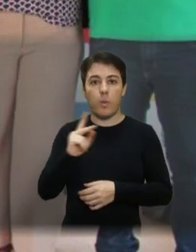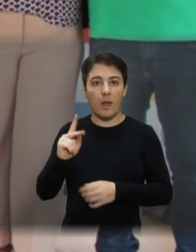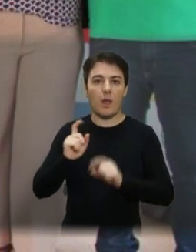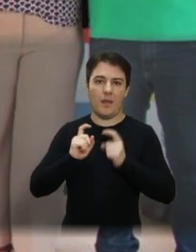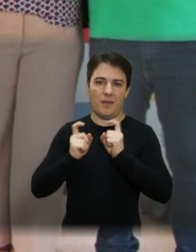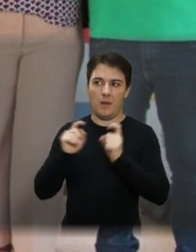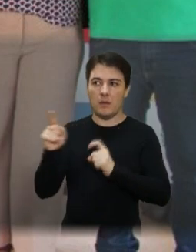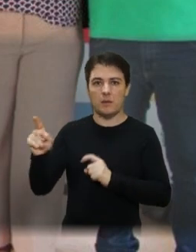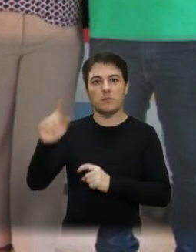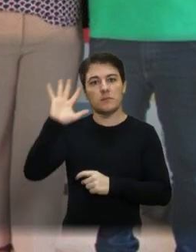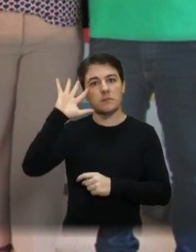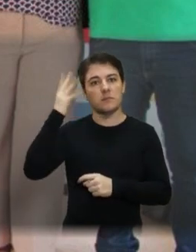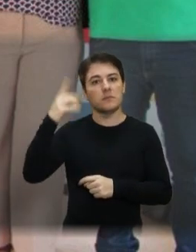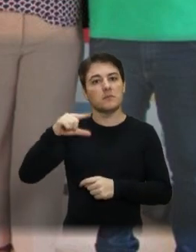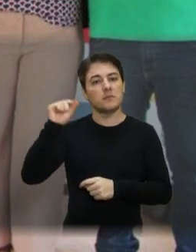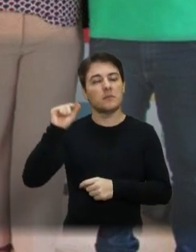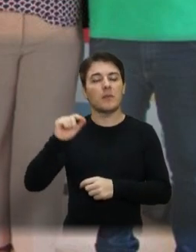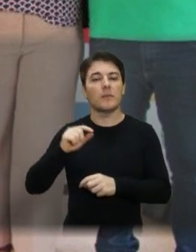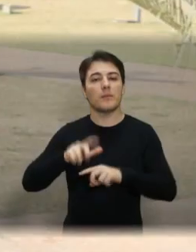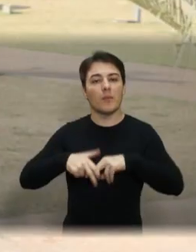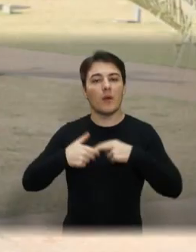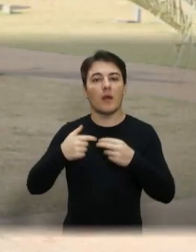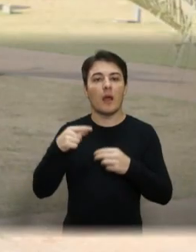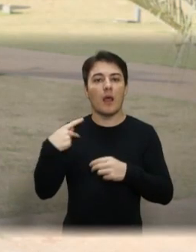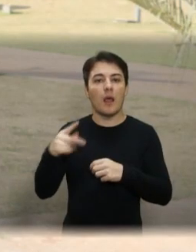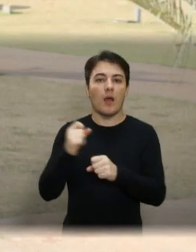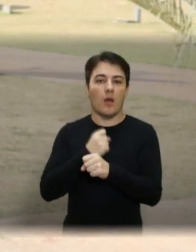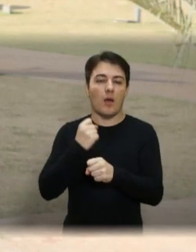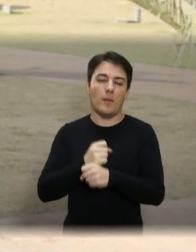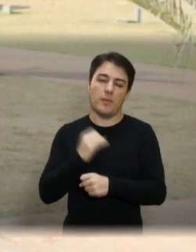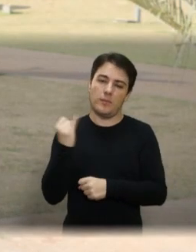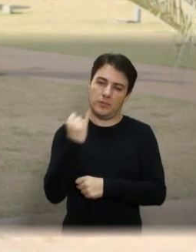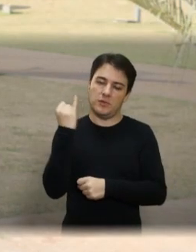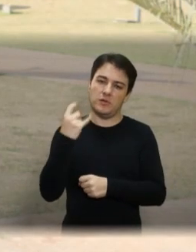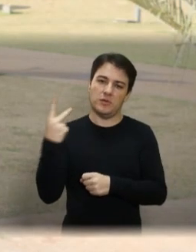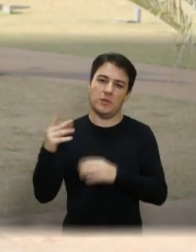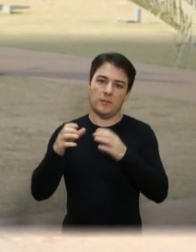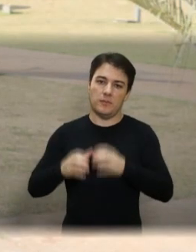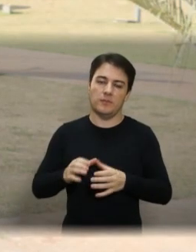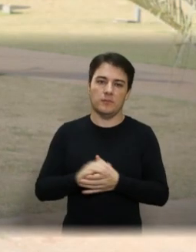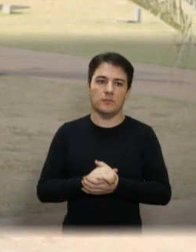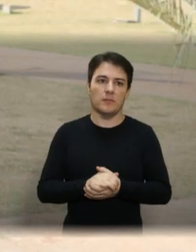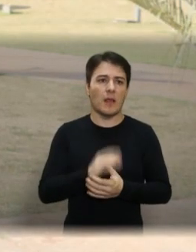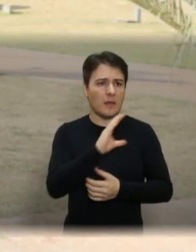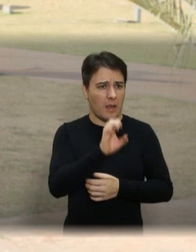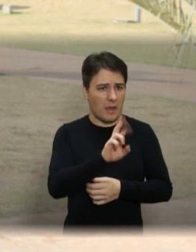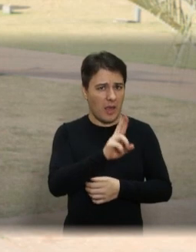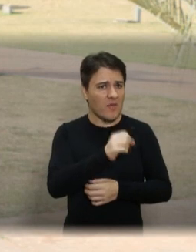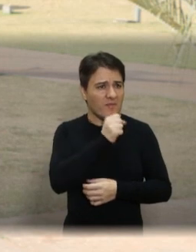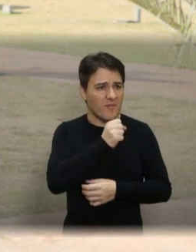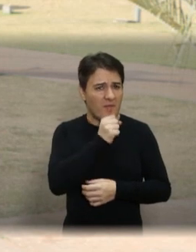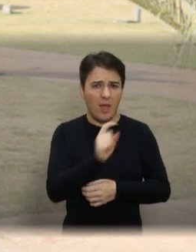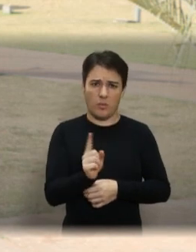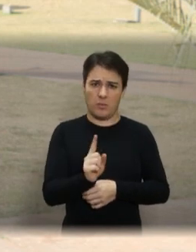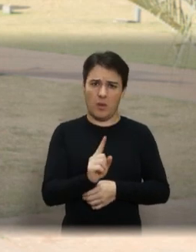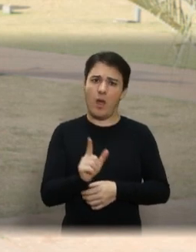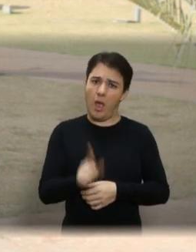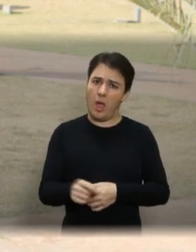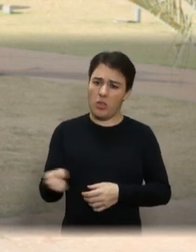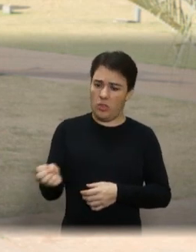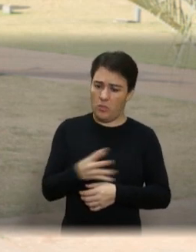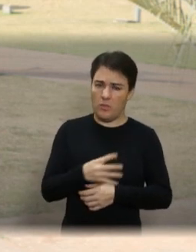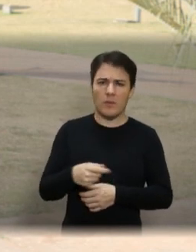foi ontem à população decidiu que aquela obra prioritária para o bairro e inclusive esses é o velho até uma unidade relativamente